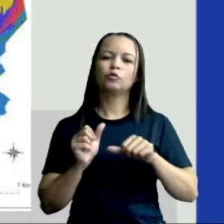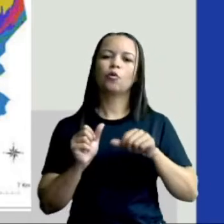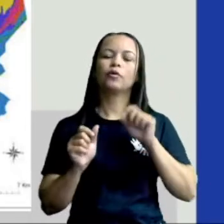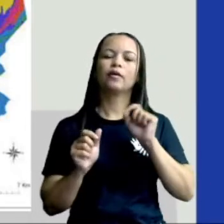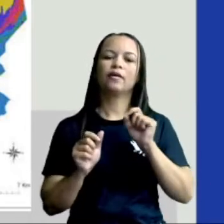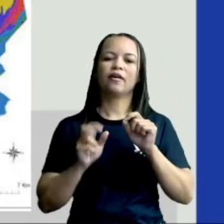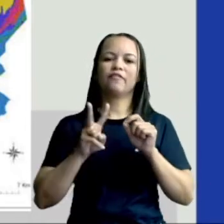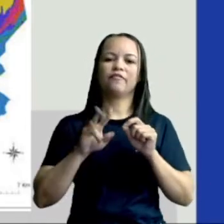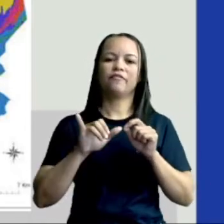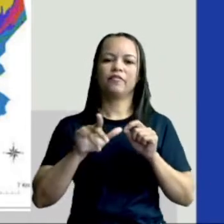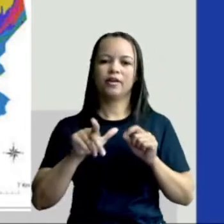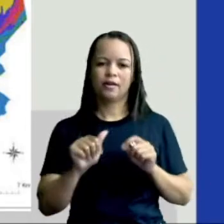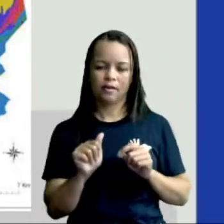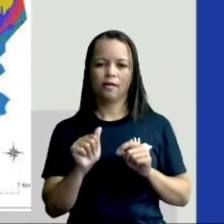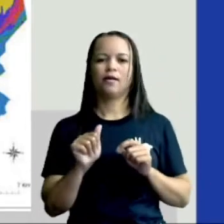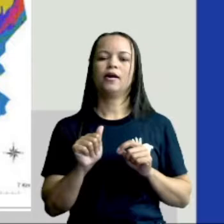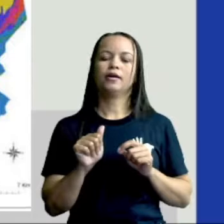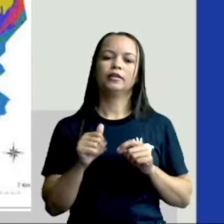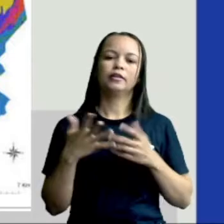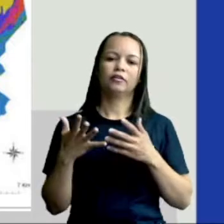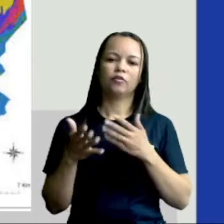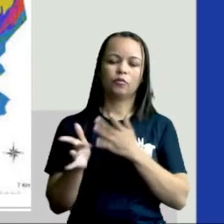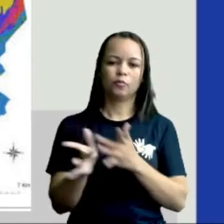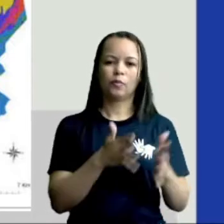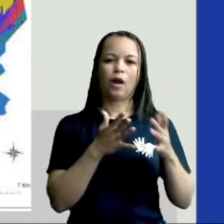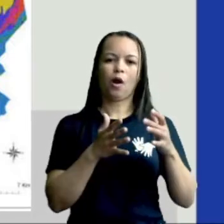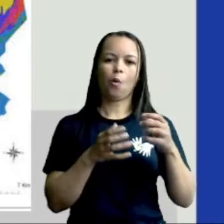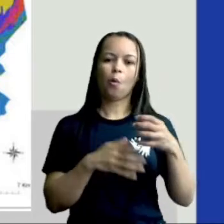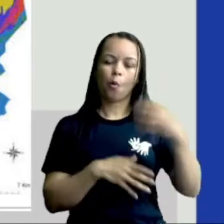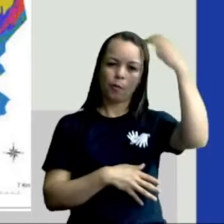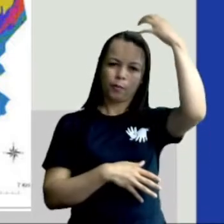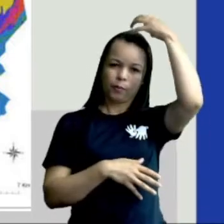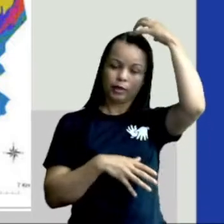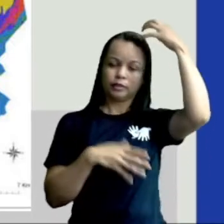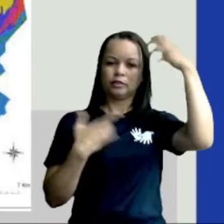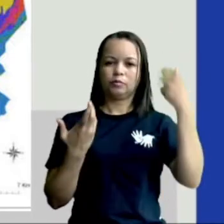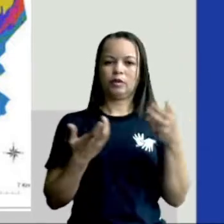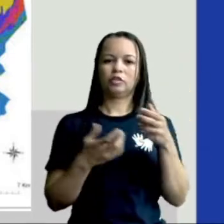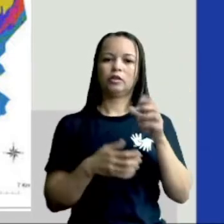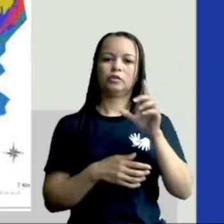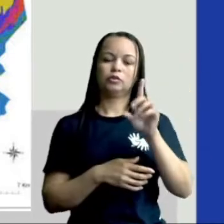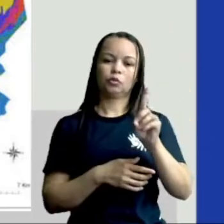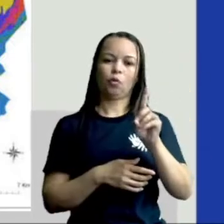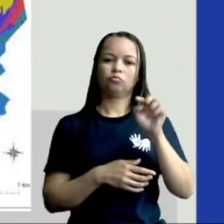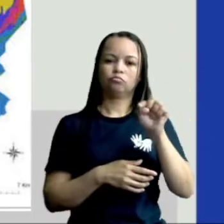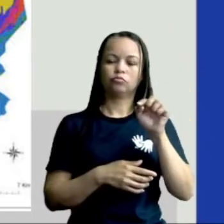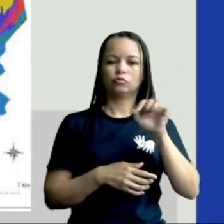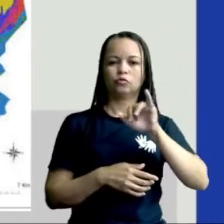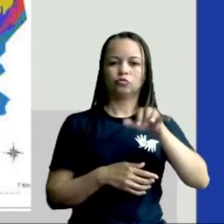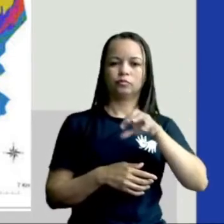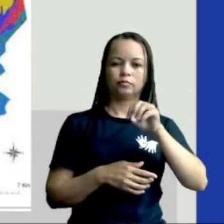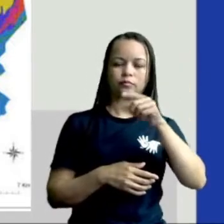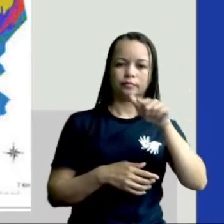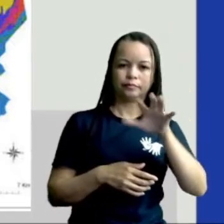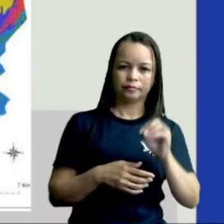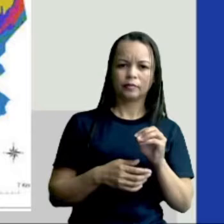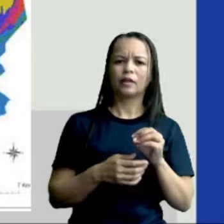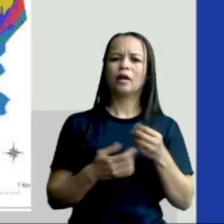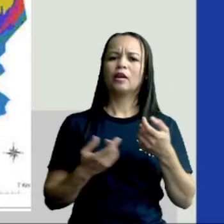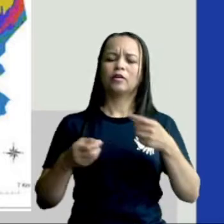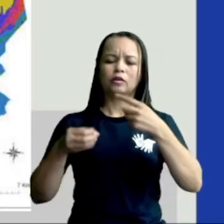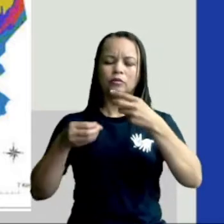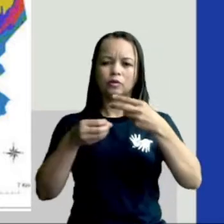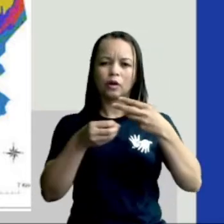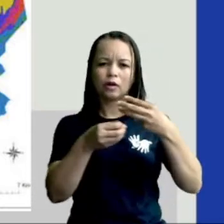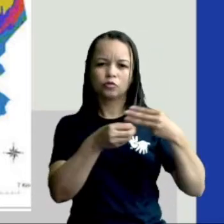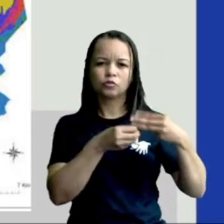foi assinado pelo príncipe regente Dom João, tá? Do seu território faziam parte as freguesias de Bezerros